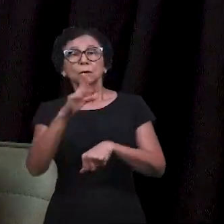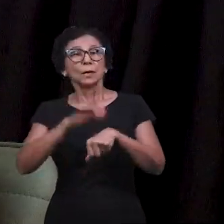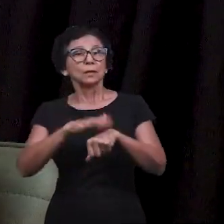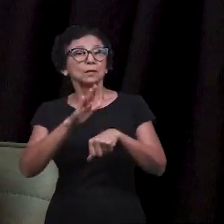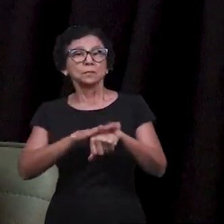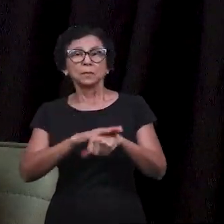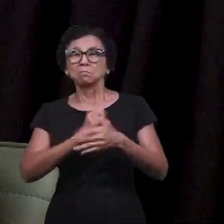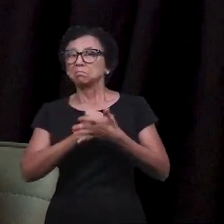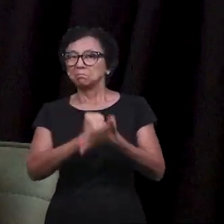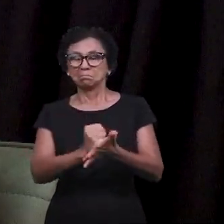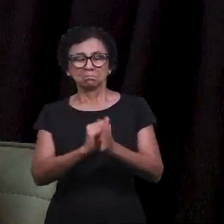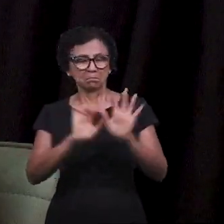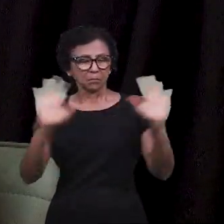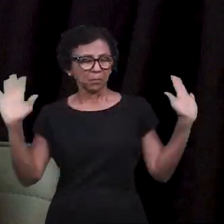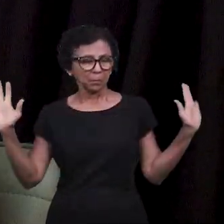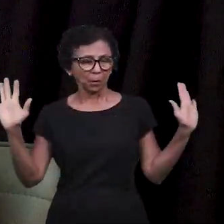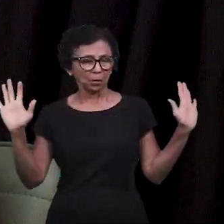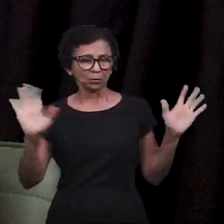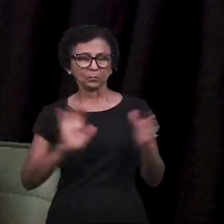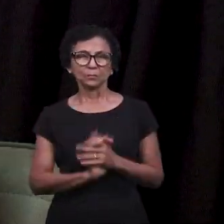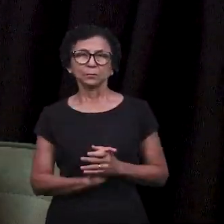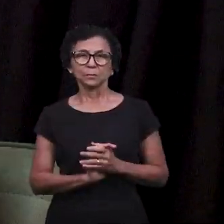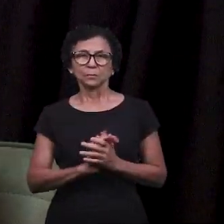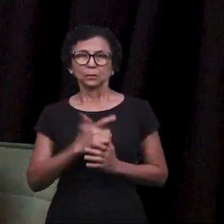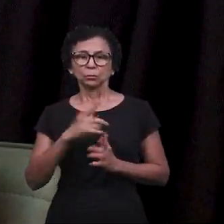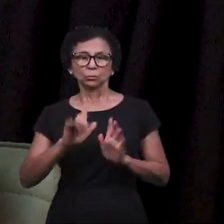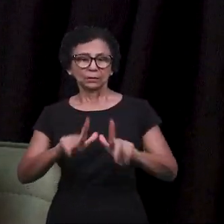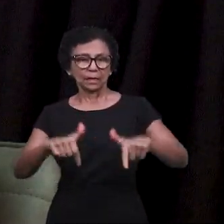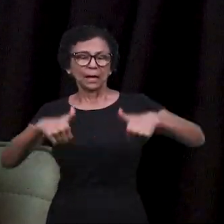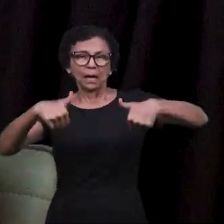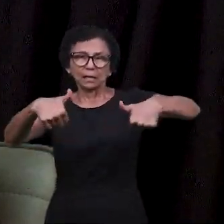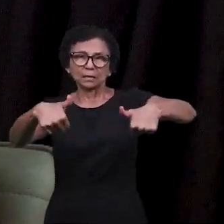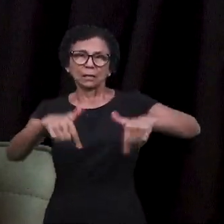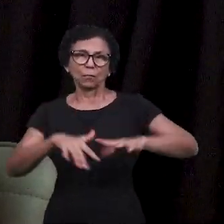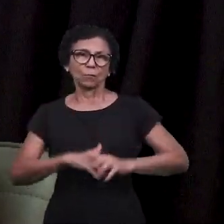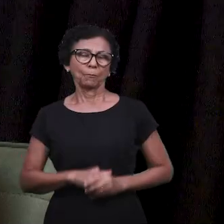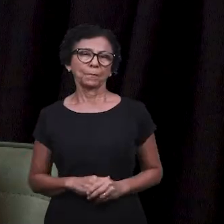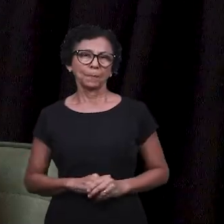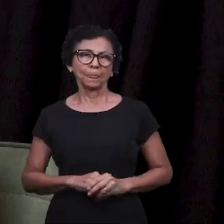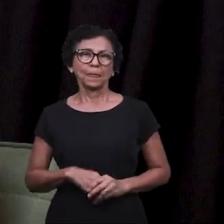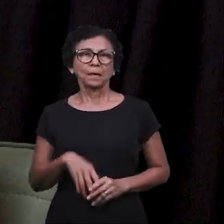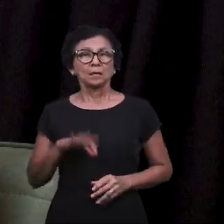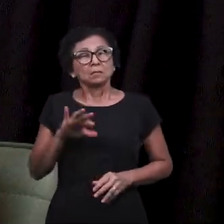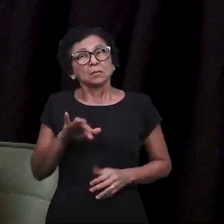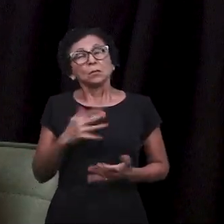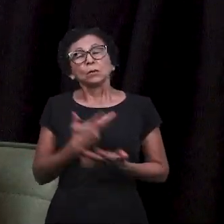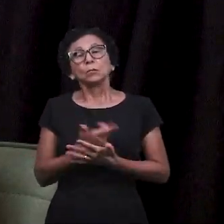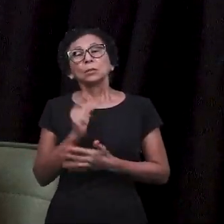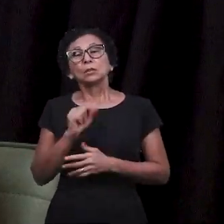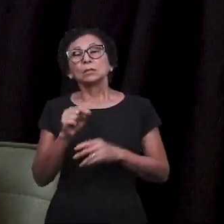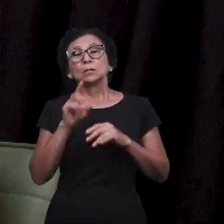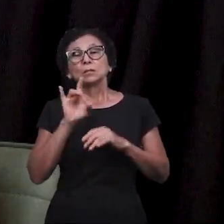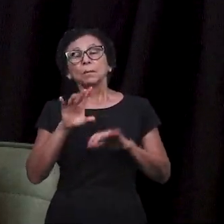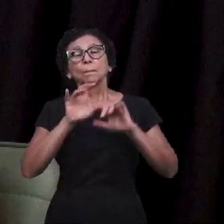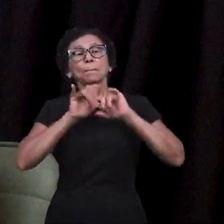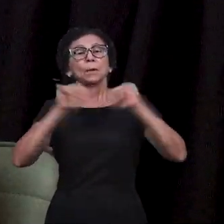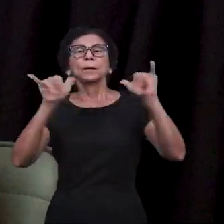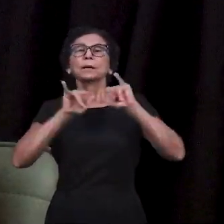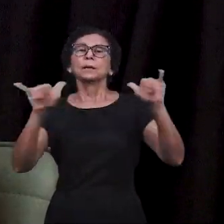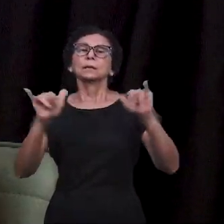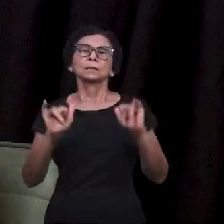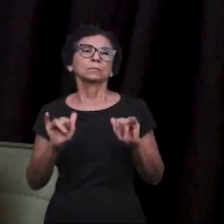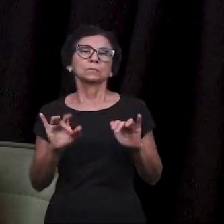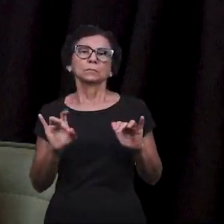ações. Senão vira um programa cosmético ou de papel. Ou de papel, né? Isso é um risco muito grande. Então esse é um pilar